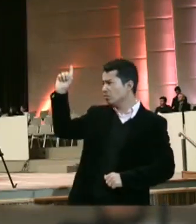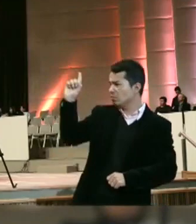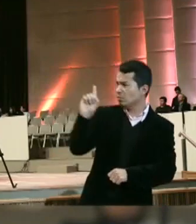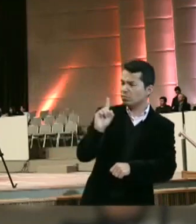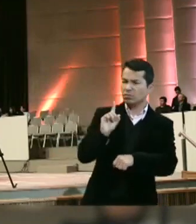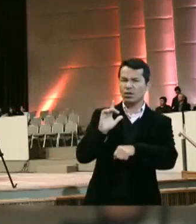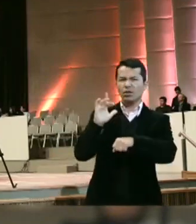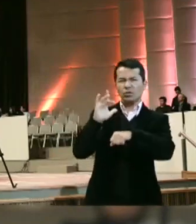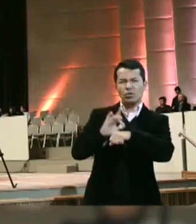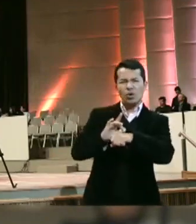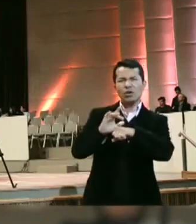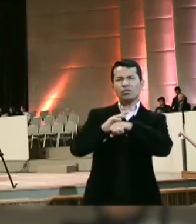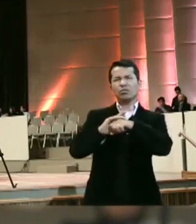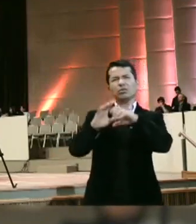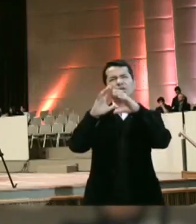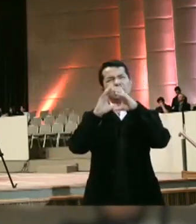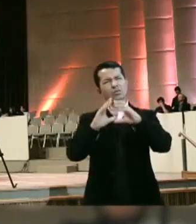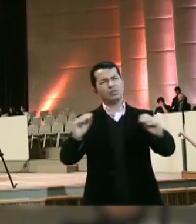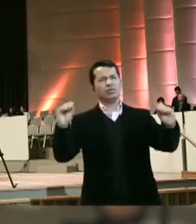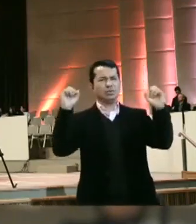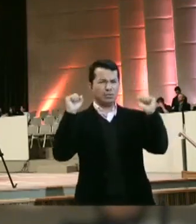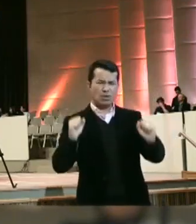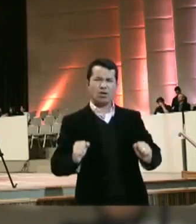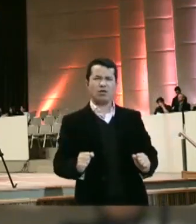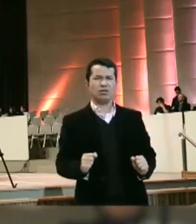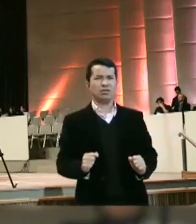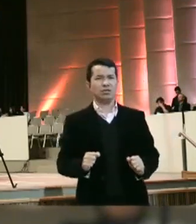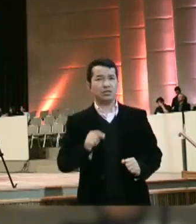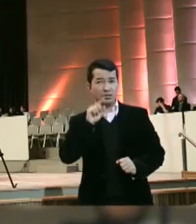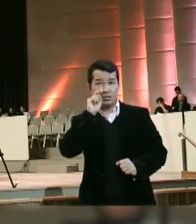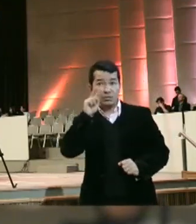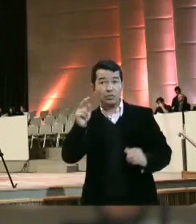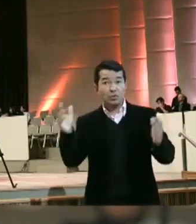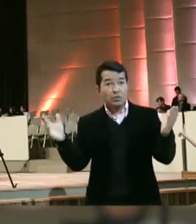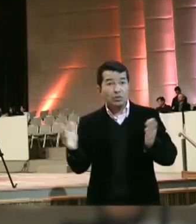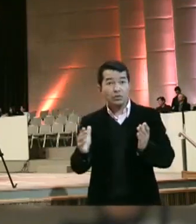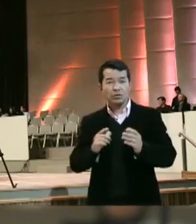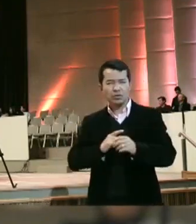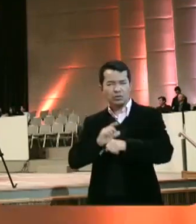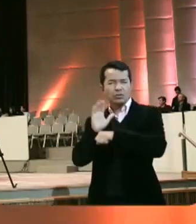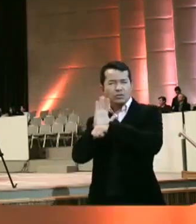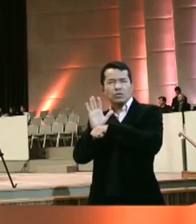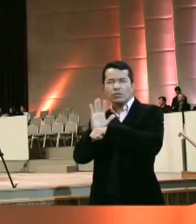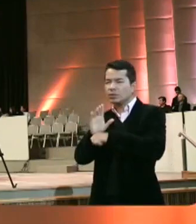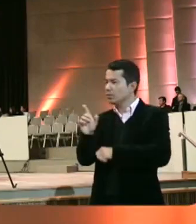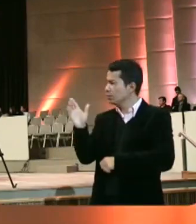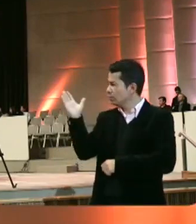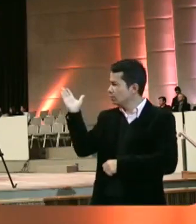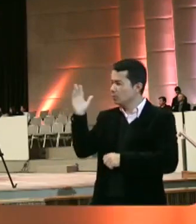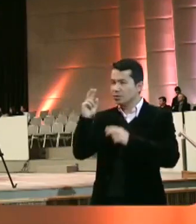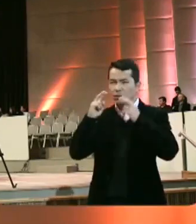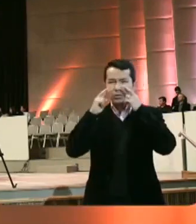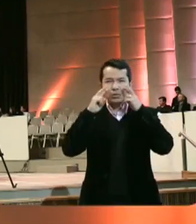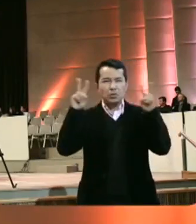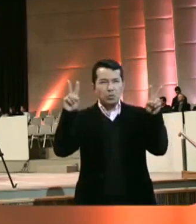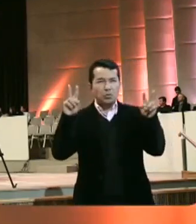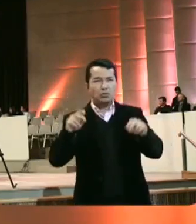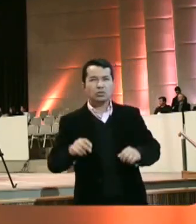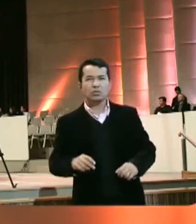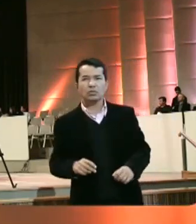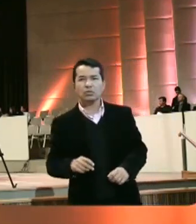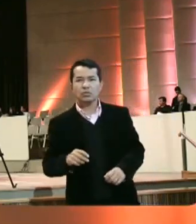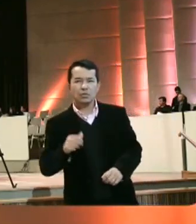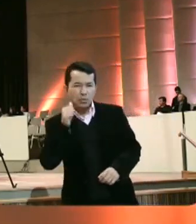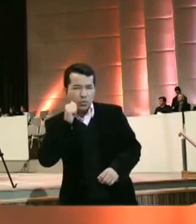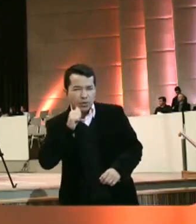isso. A gente ouviu hoje um testemunho tão bonito, né? Esse testemunho, ele expressa exatamente